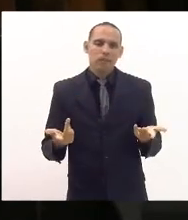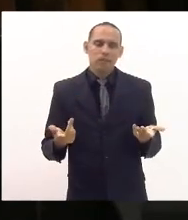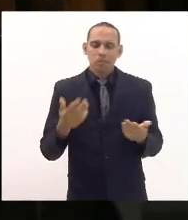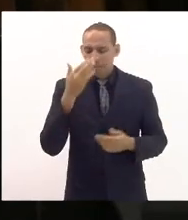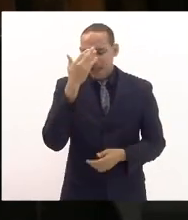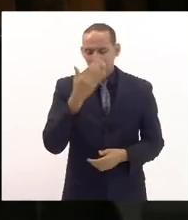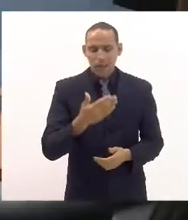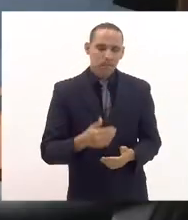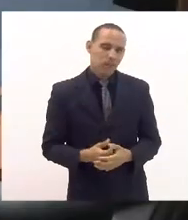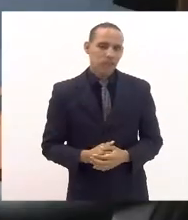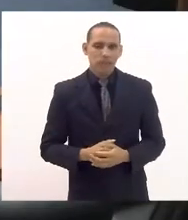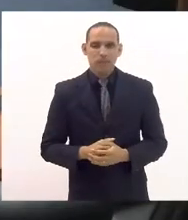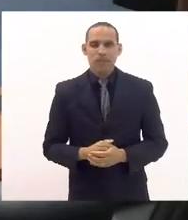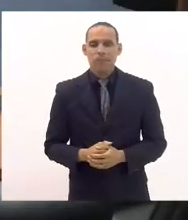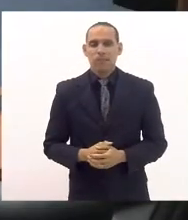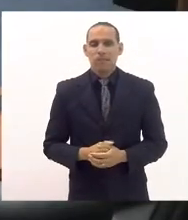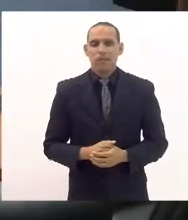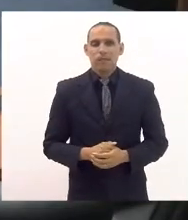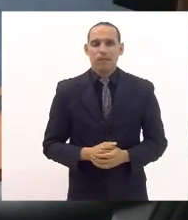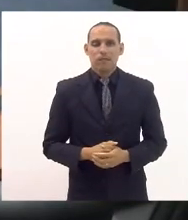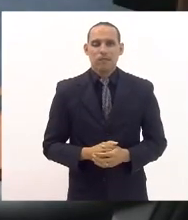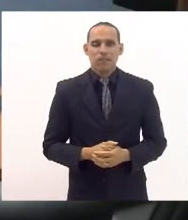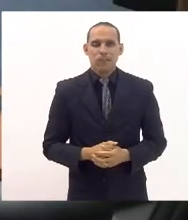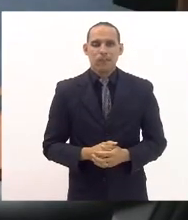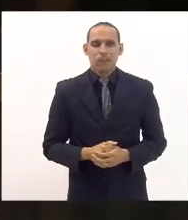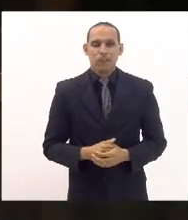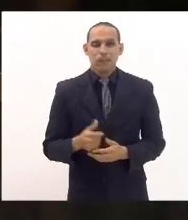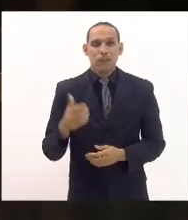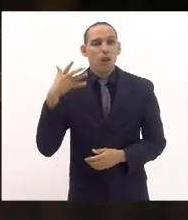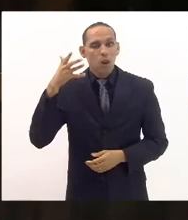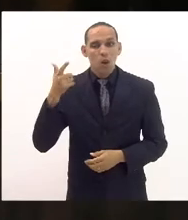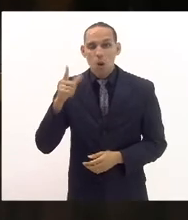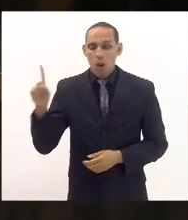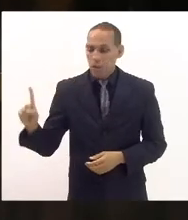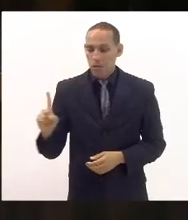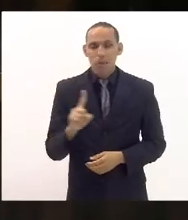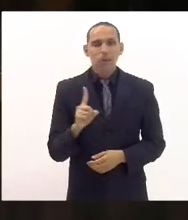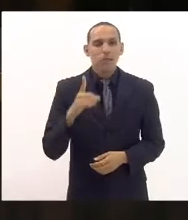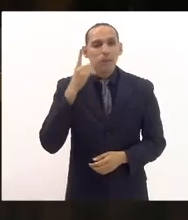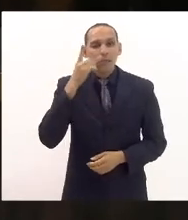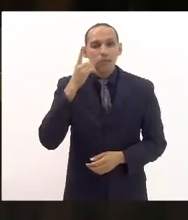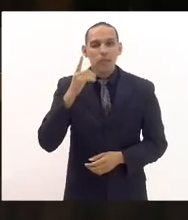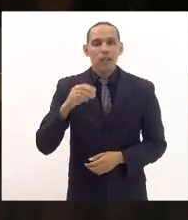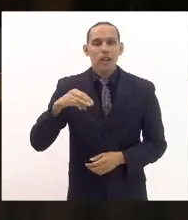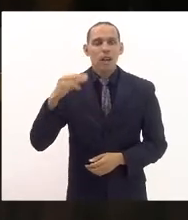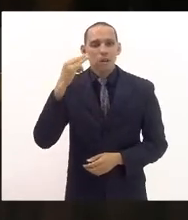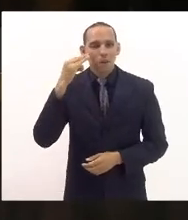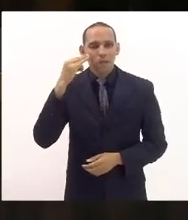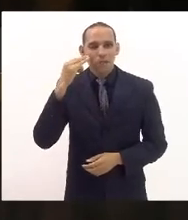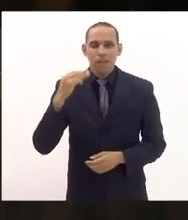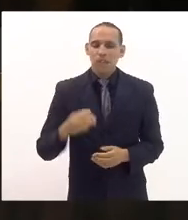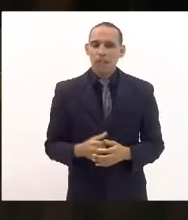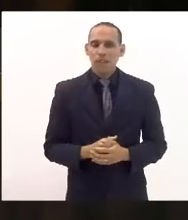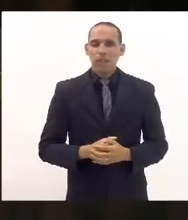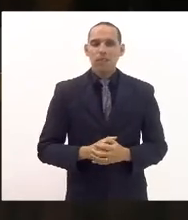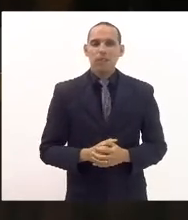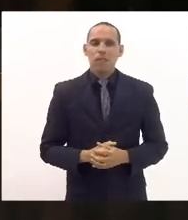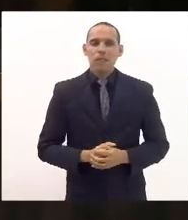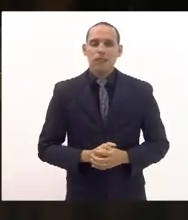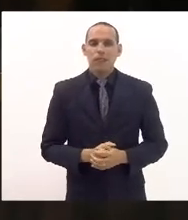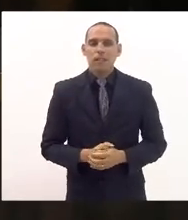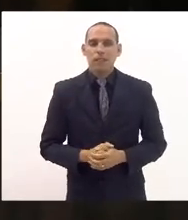do obrigada a próxima hora do escrita Nobre Deputado da Mônica Francisco